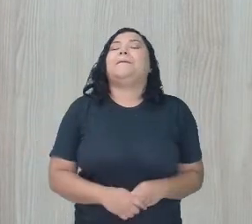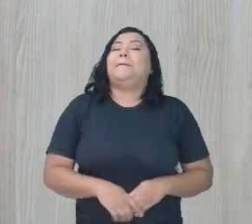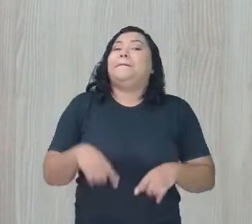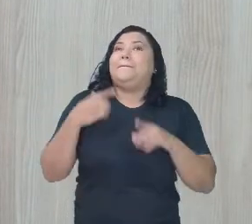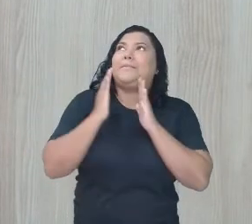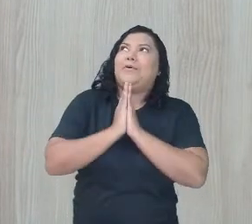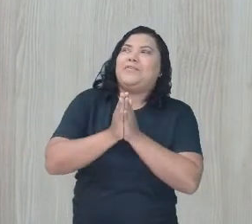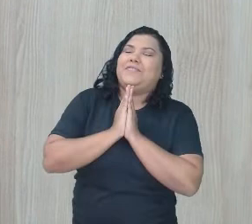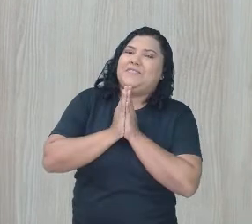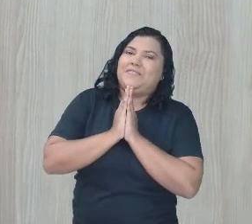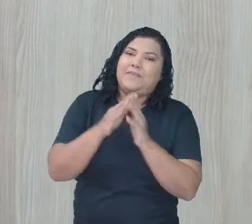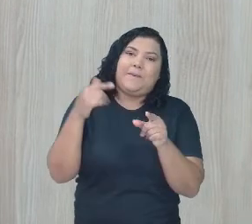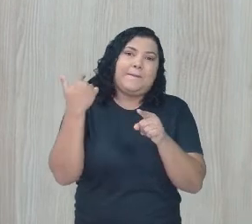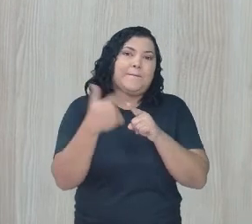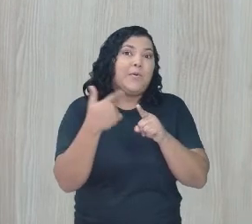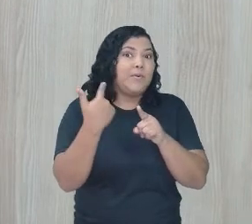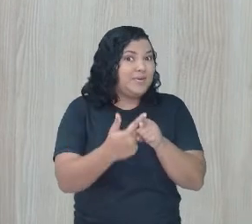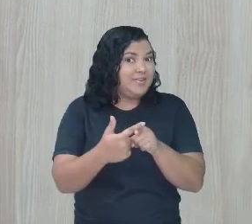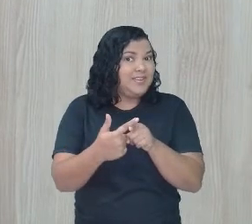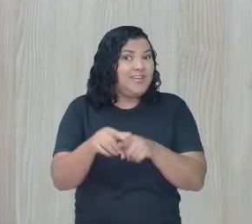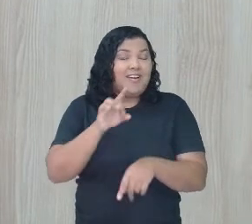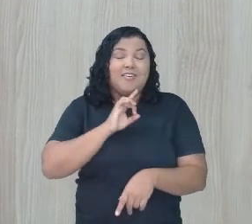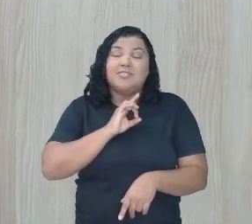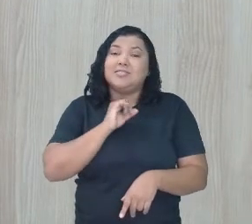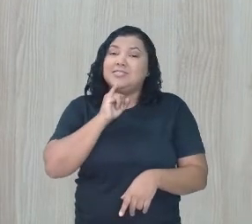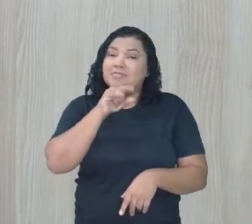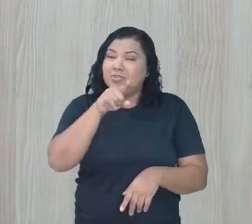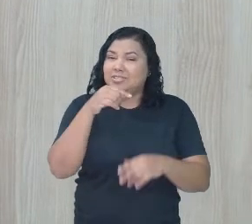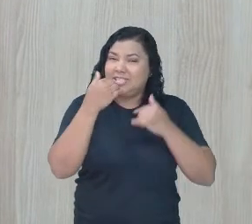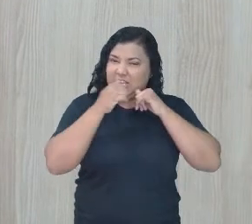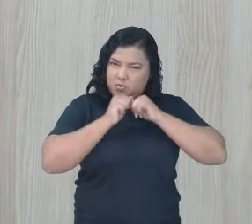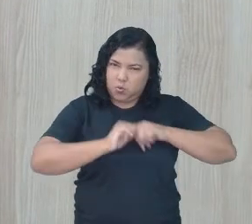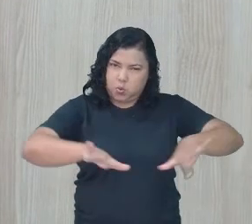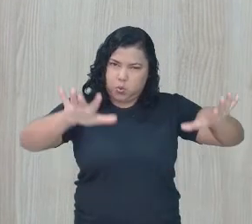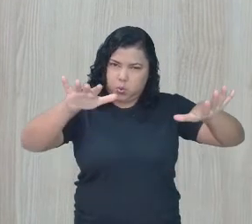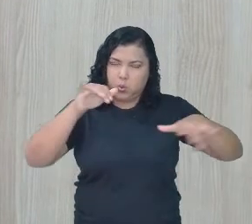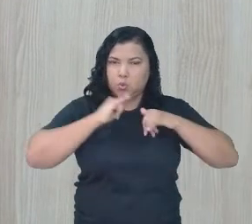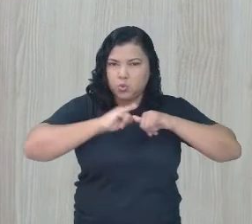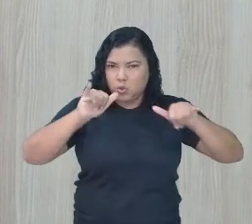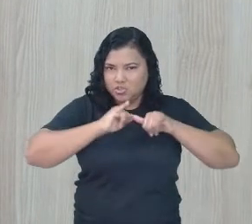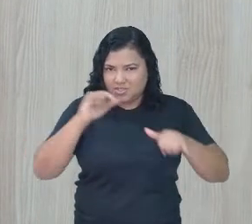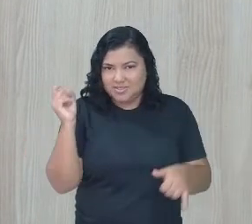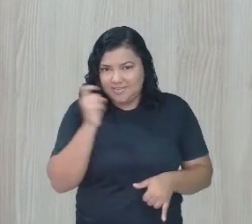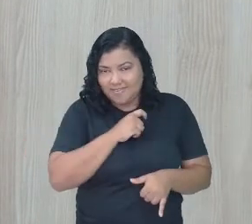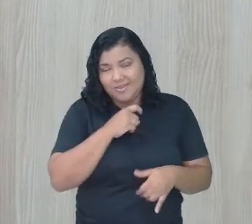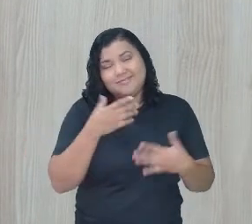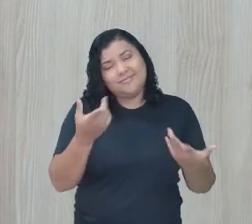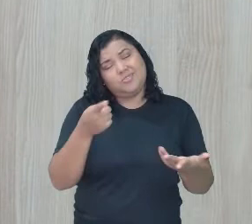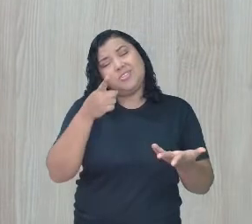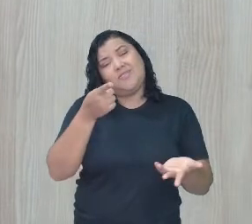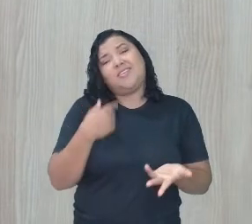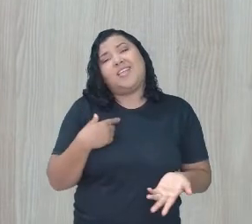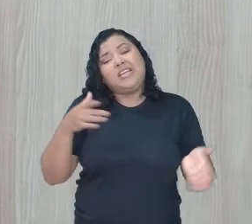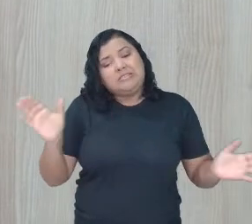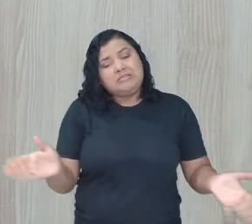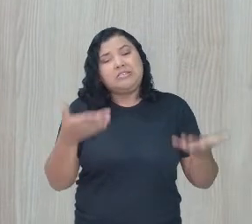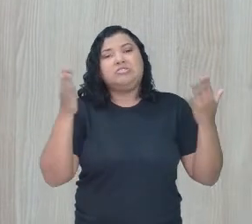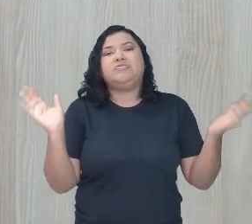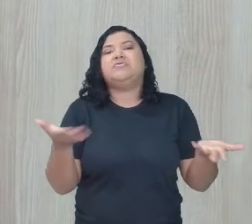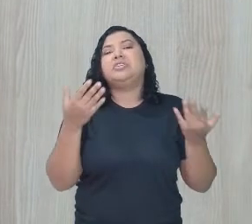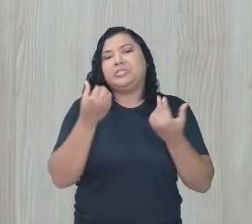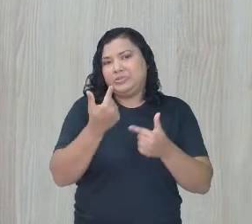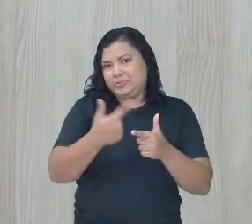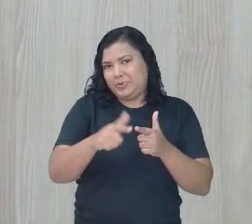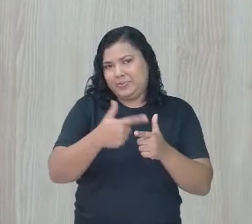você está contribuindo para que o trabalho jornalístico que é feito de forma séria tenha obstáculos,